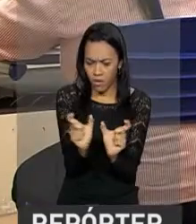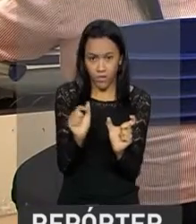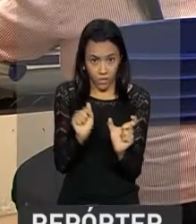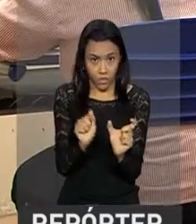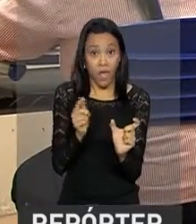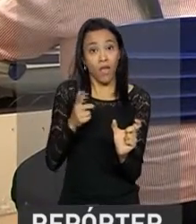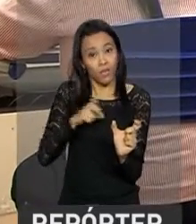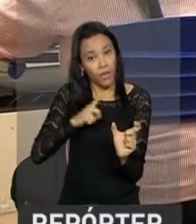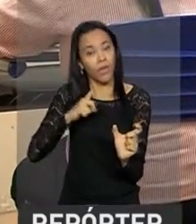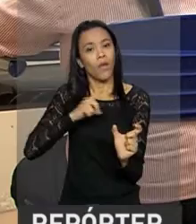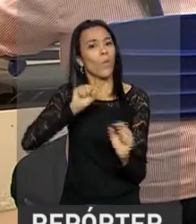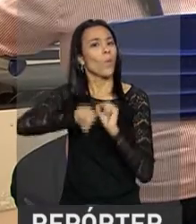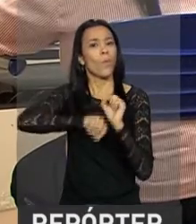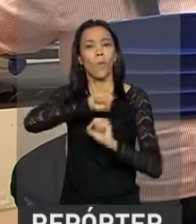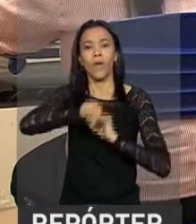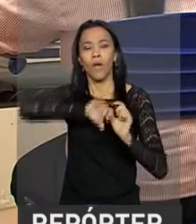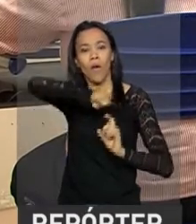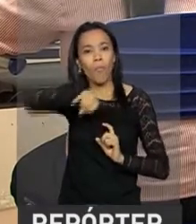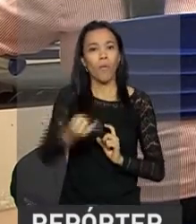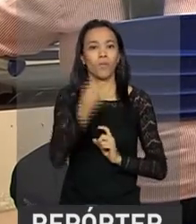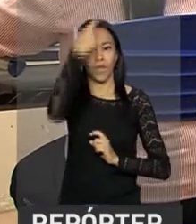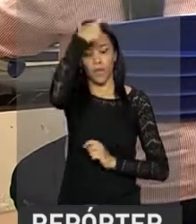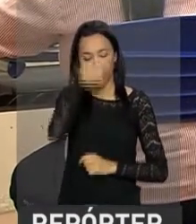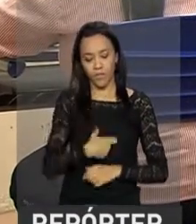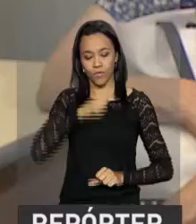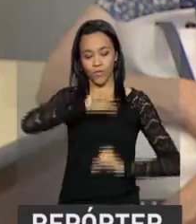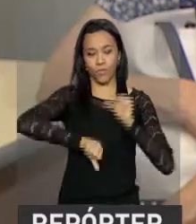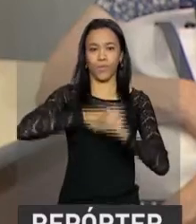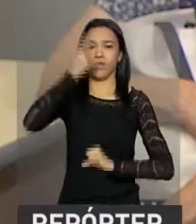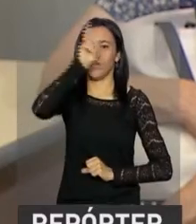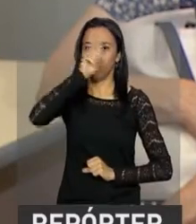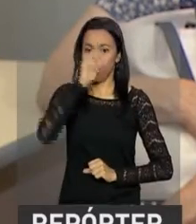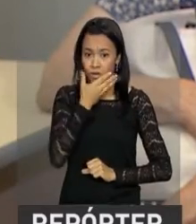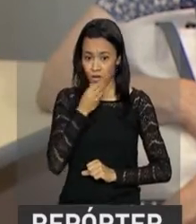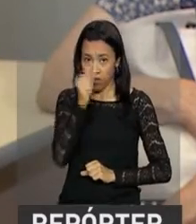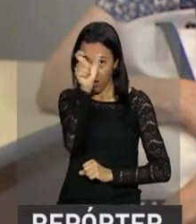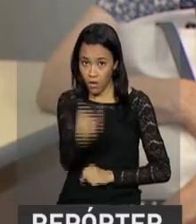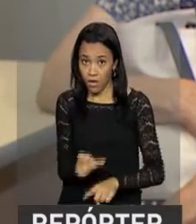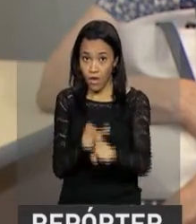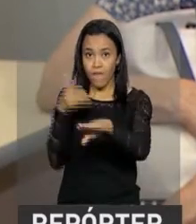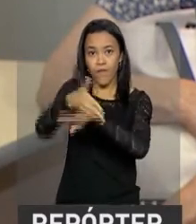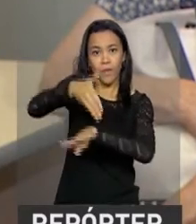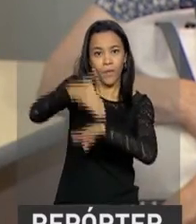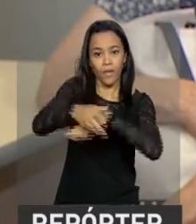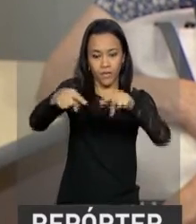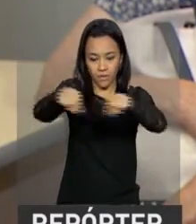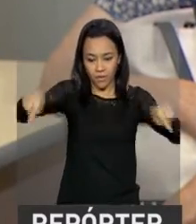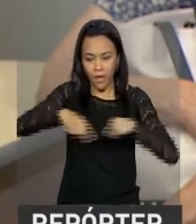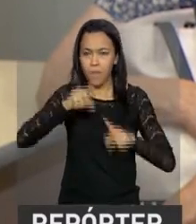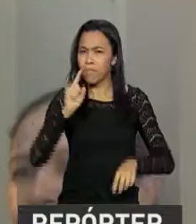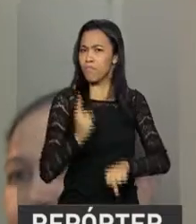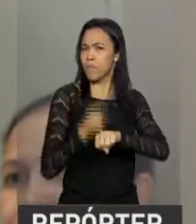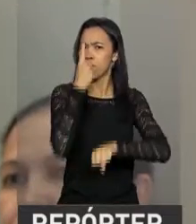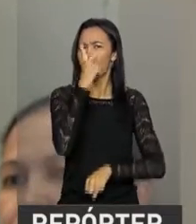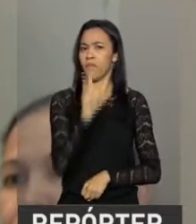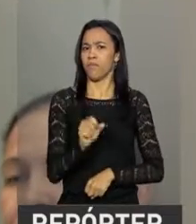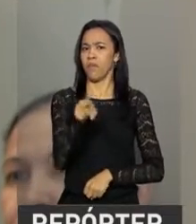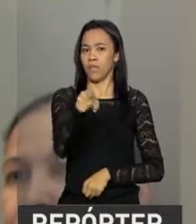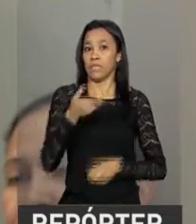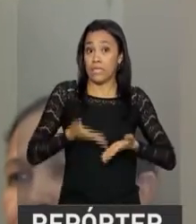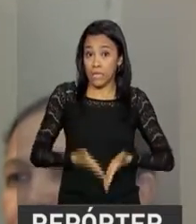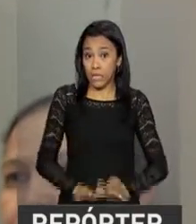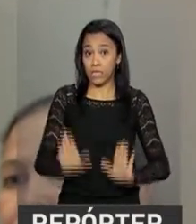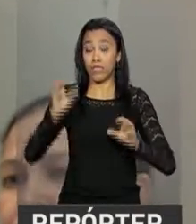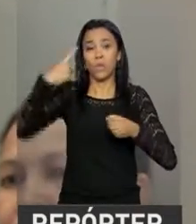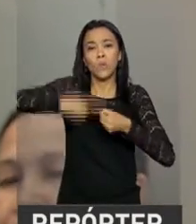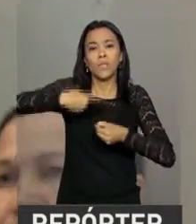oportunidade de transformar a própria história e deilton frequenta a sala de aula pela primeira vez nascido no interior